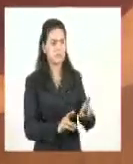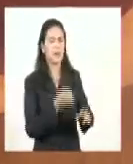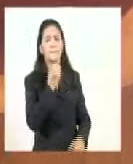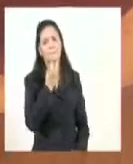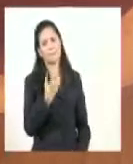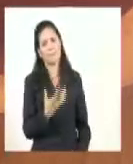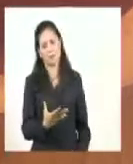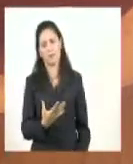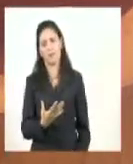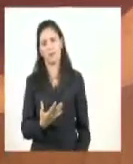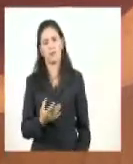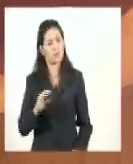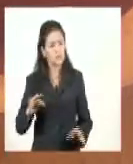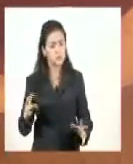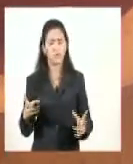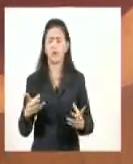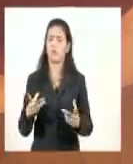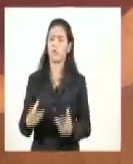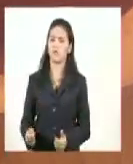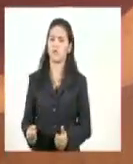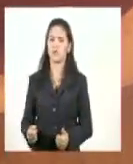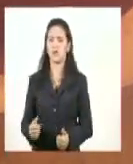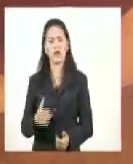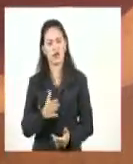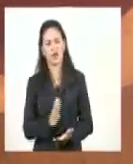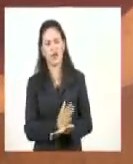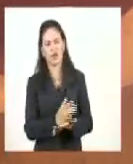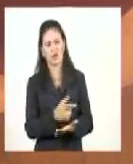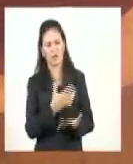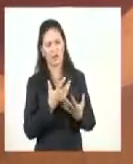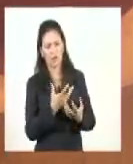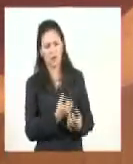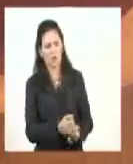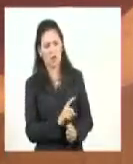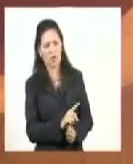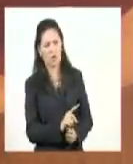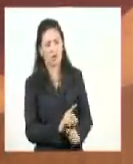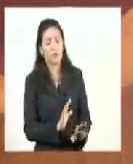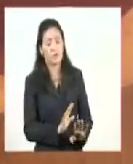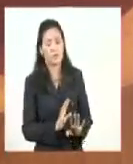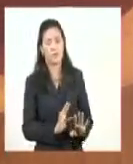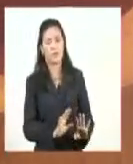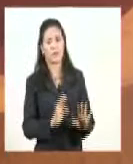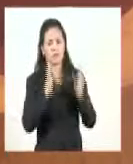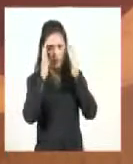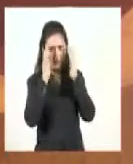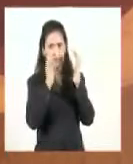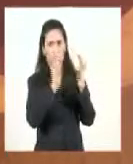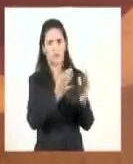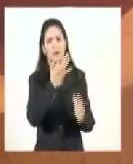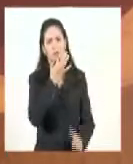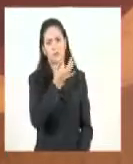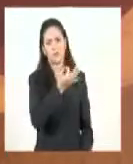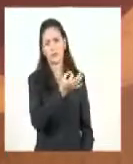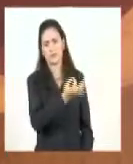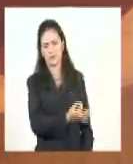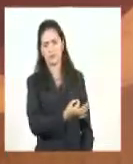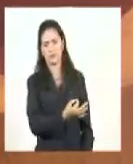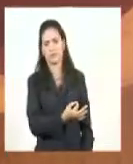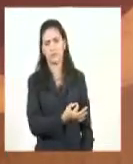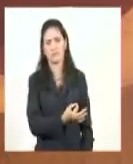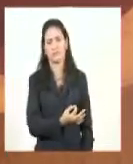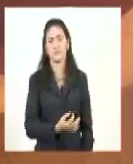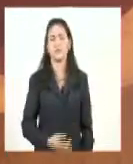acha que siga o caminho certo, com quem não é a meu favor. Eu respeito opiniões contrárias, sou contra